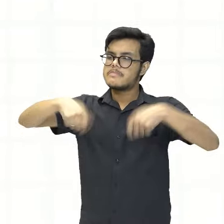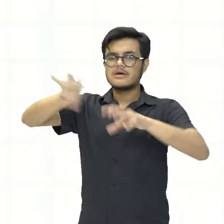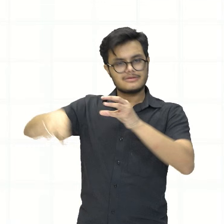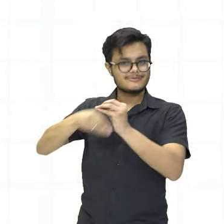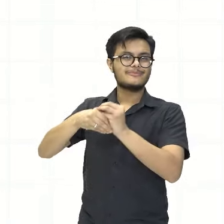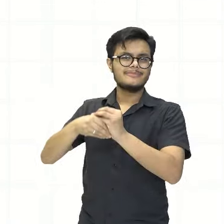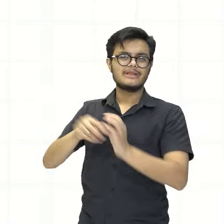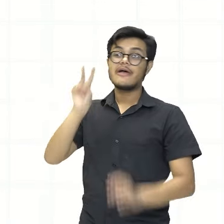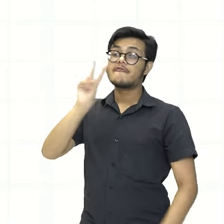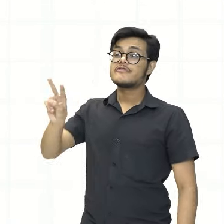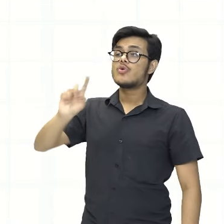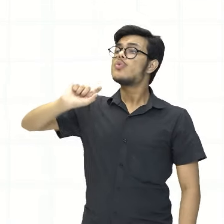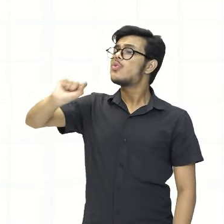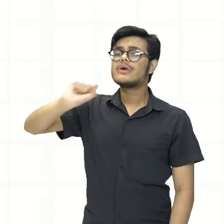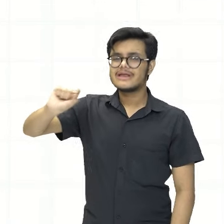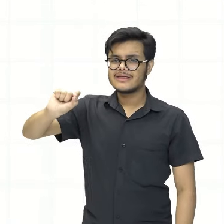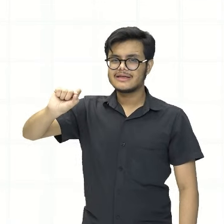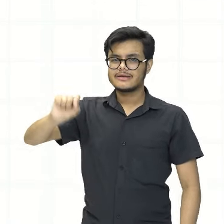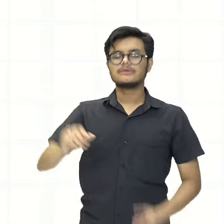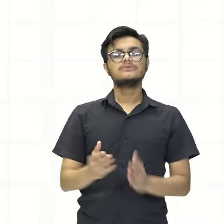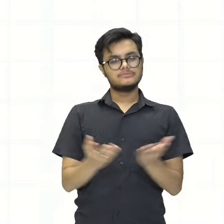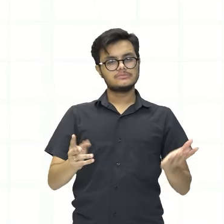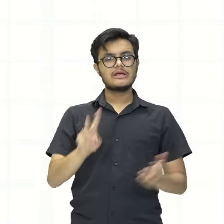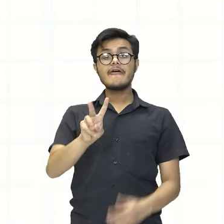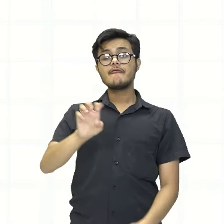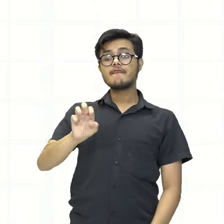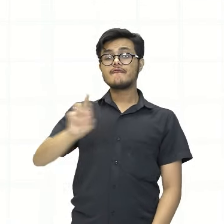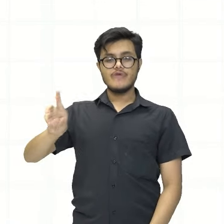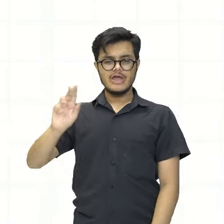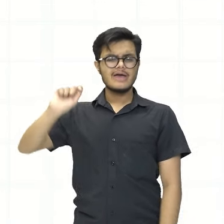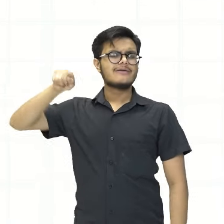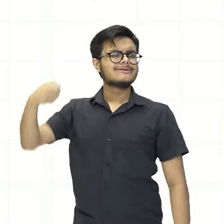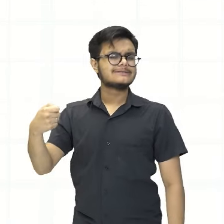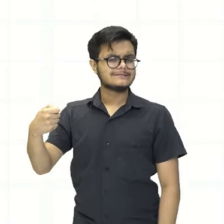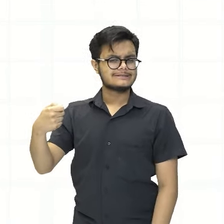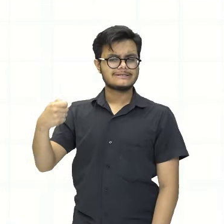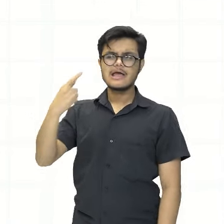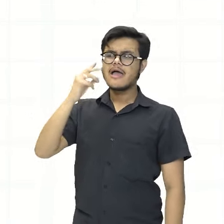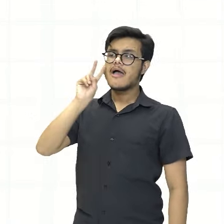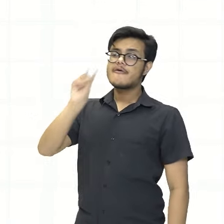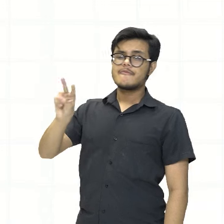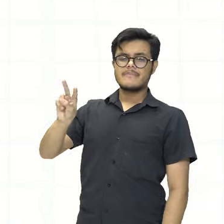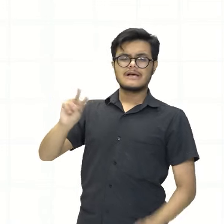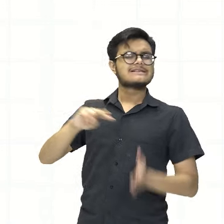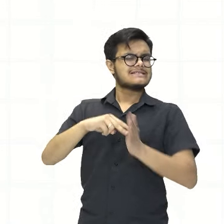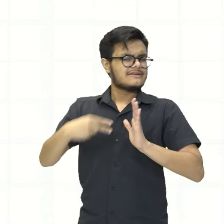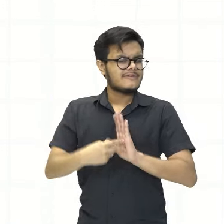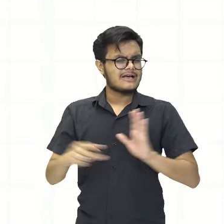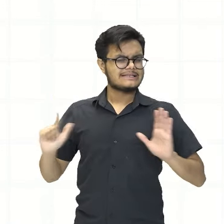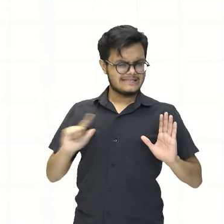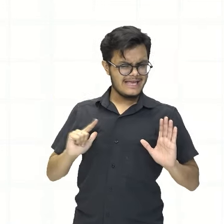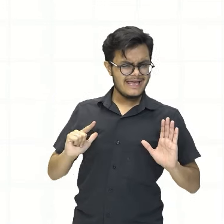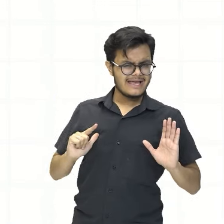esse verbo aí ver é um verbo significativo ou não significativo